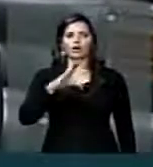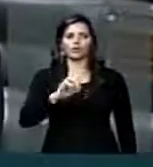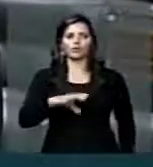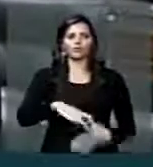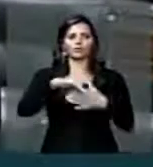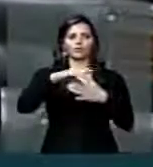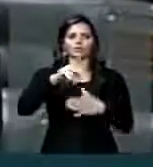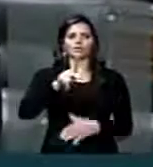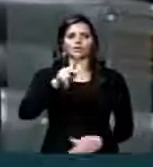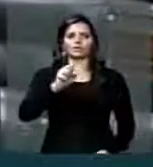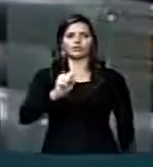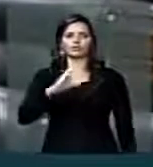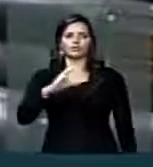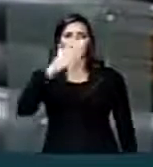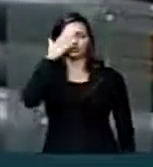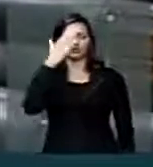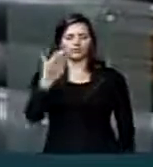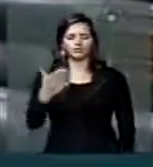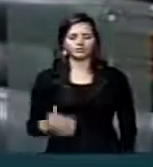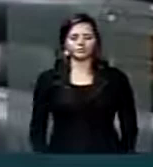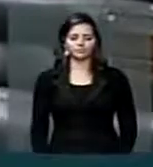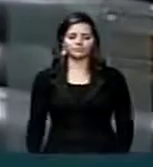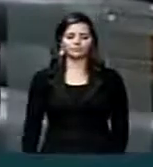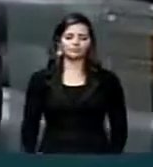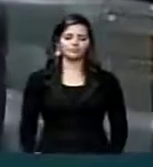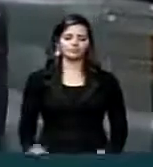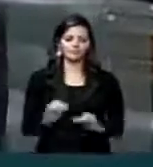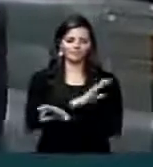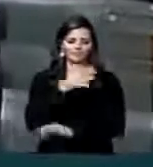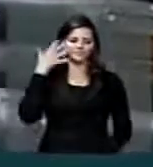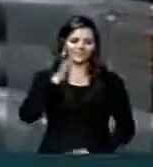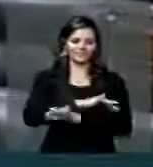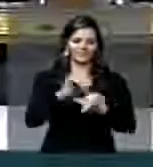PSC. Senhor presidente, muito obrigado, era o que eu tinha a dizer. Deputado...